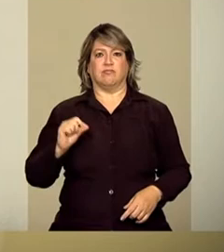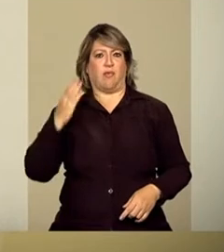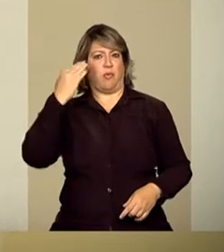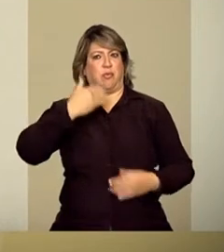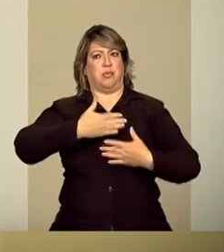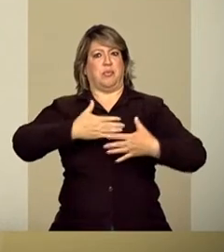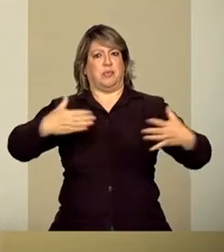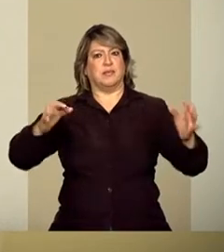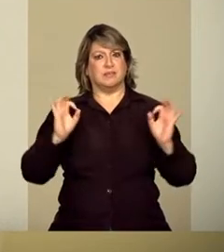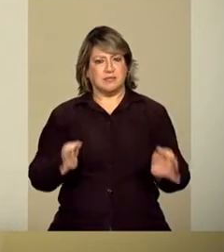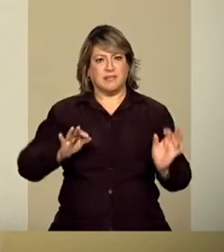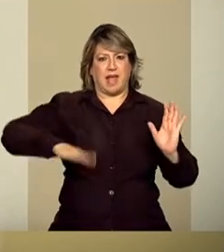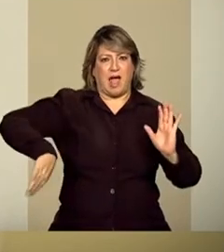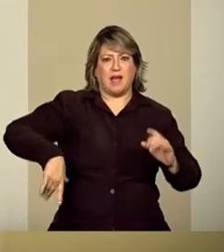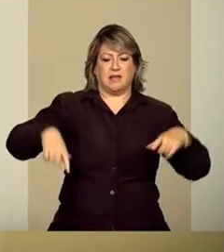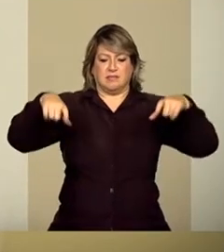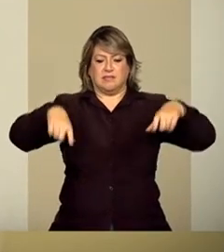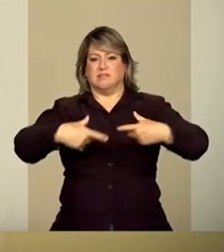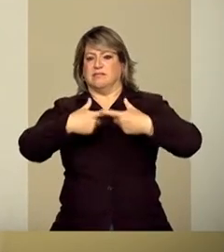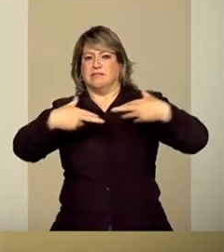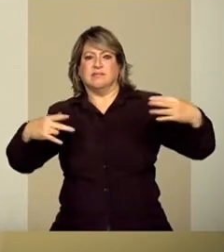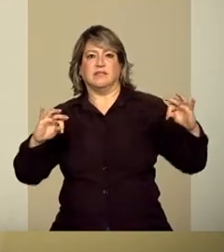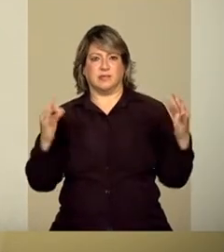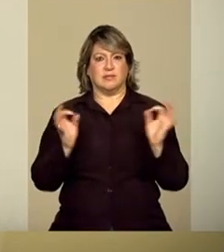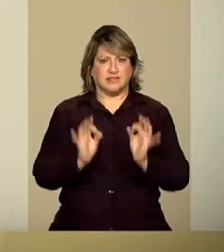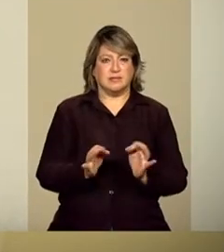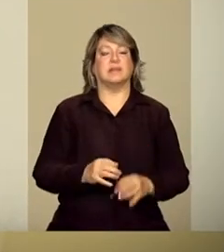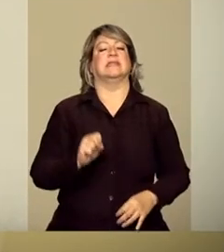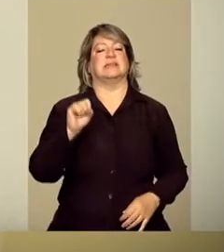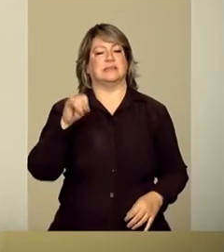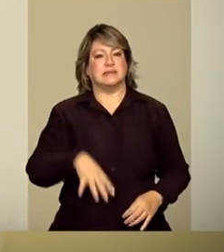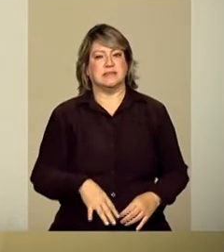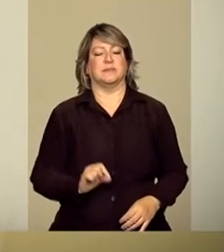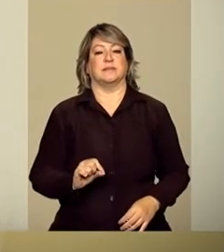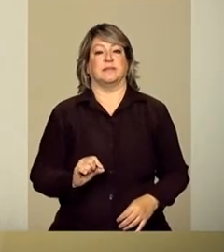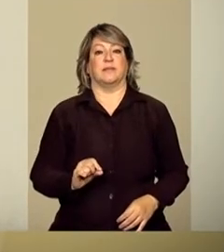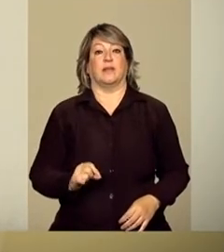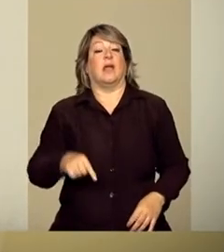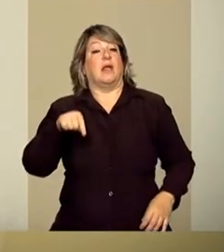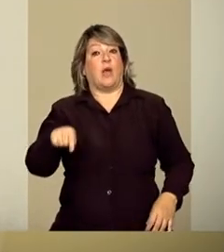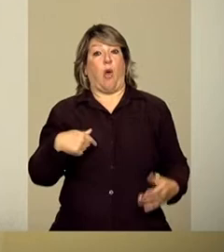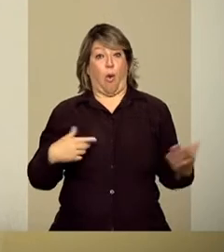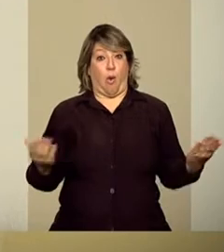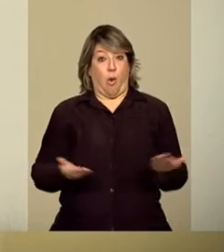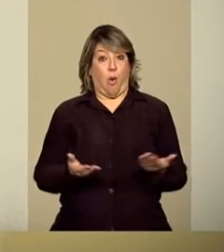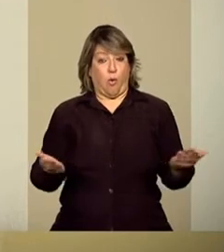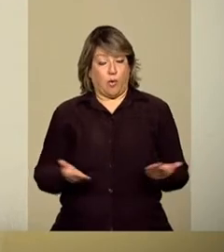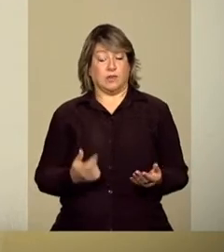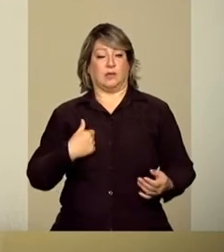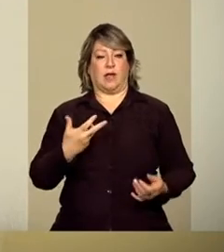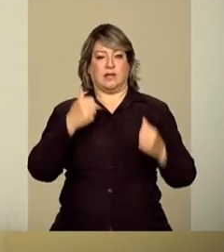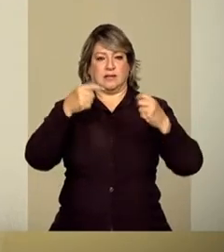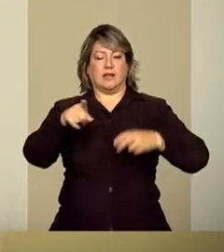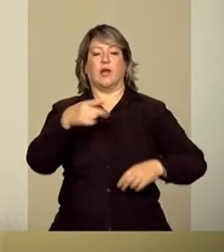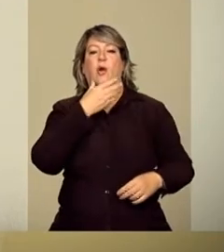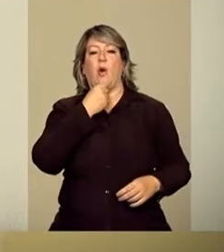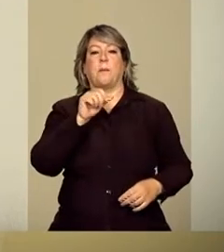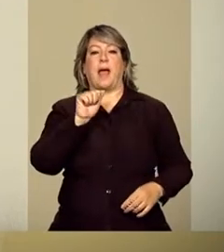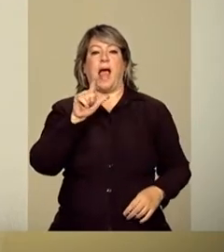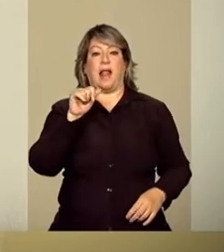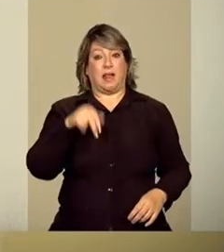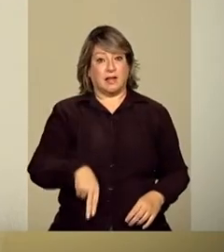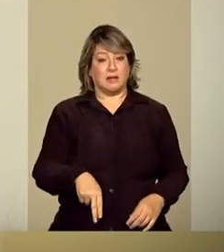não é, Presidenta? É sim, Luciano, e temos muitos exemplos. Hoje, eu quero te contar o que aconteceu com o Alan